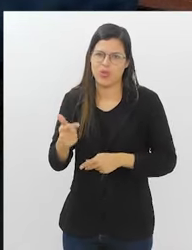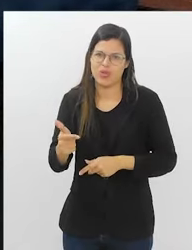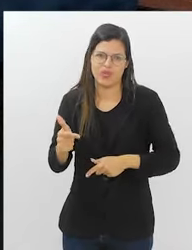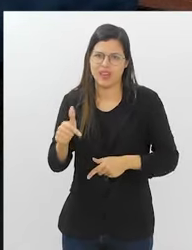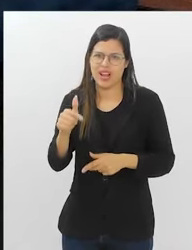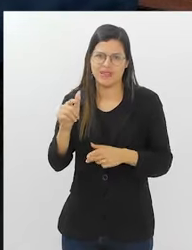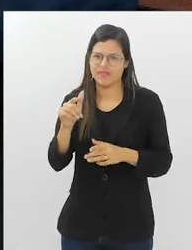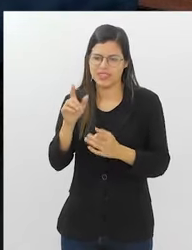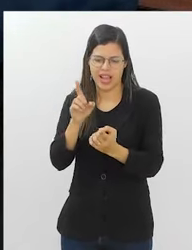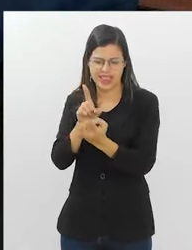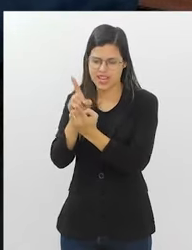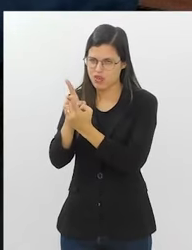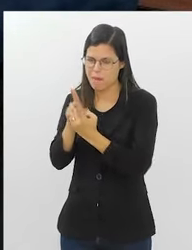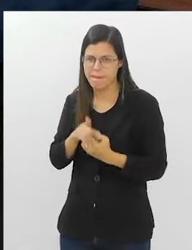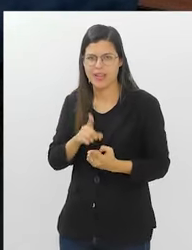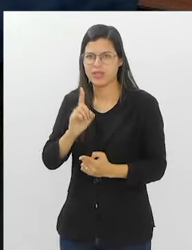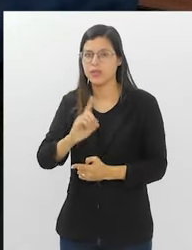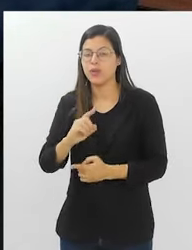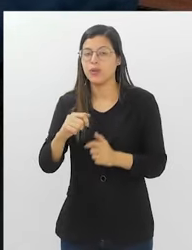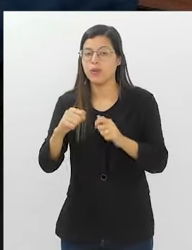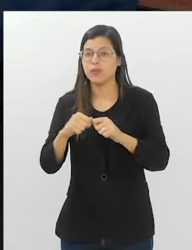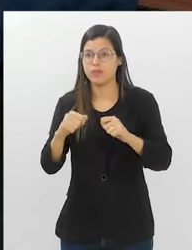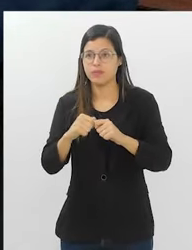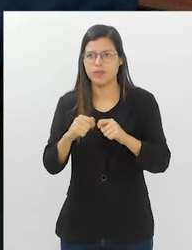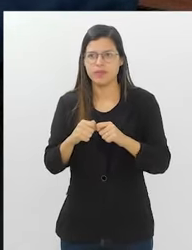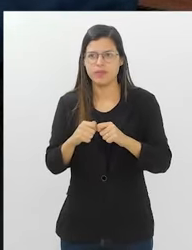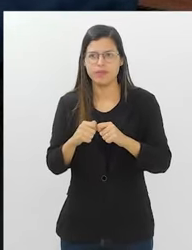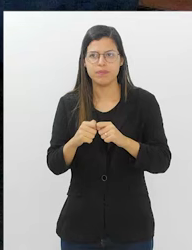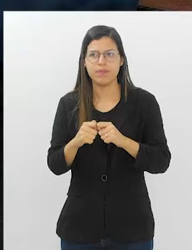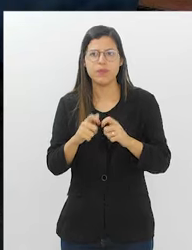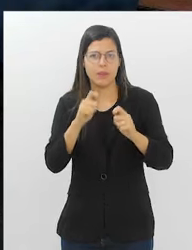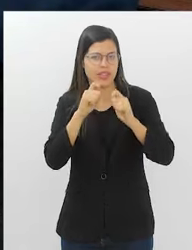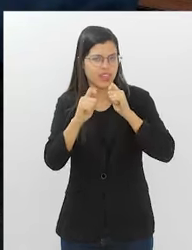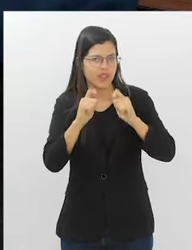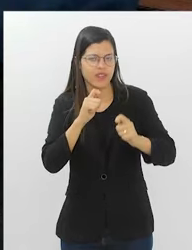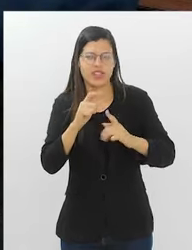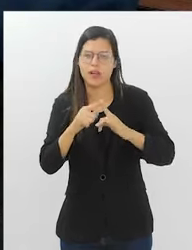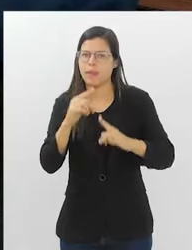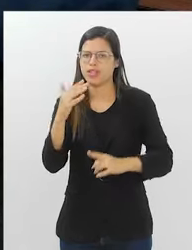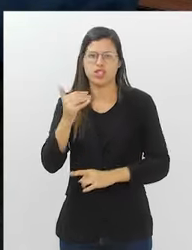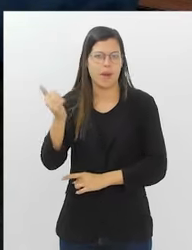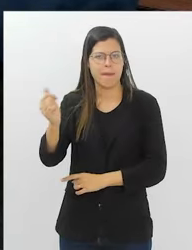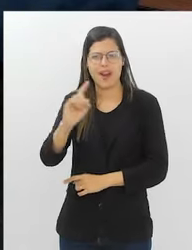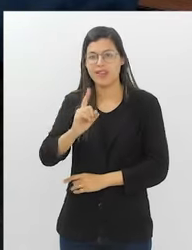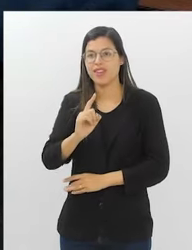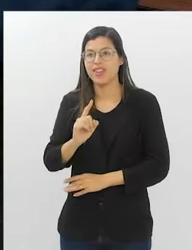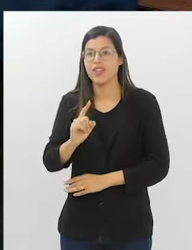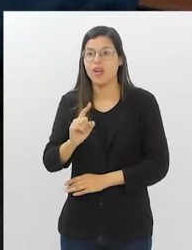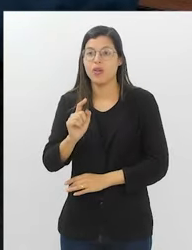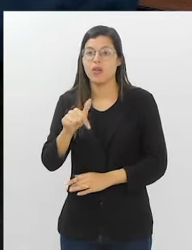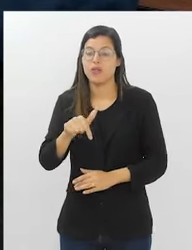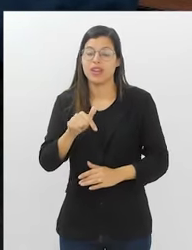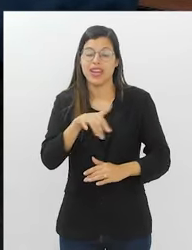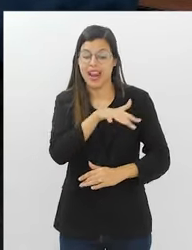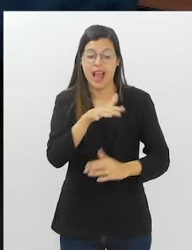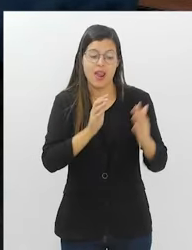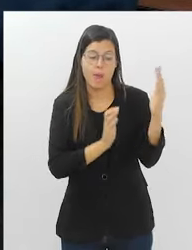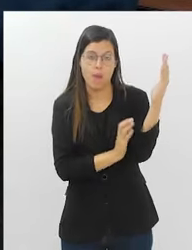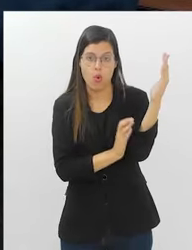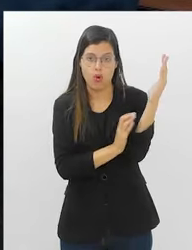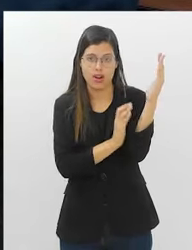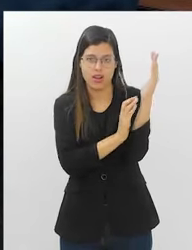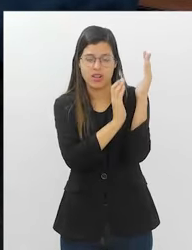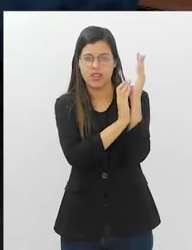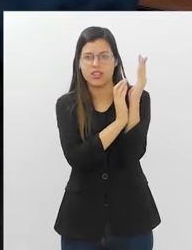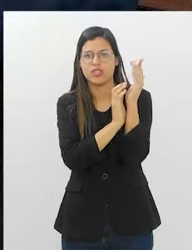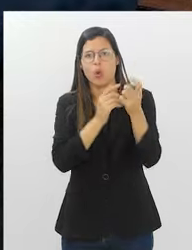esse contato de atendimento direto. Eu até cheguei a fazer uma entrevista, mas não me chamaram. Eu fiquei mais na parte burocrática,